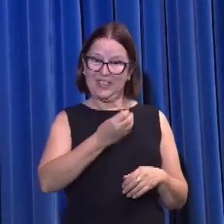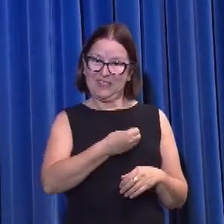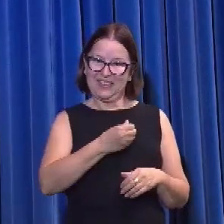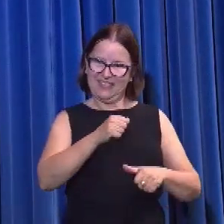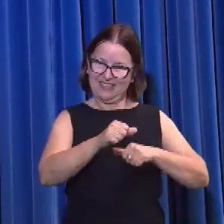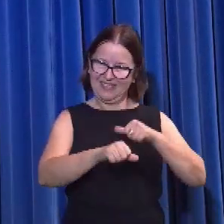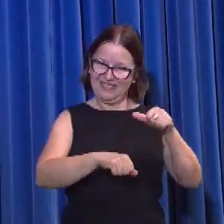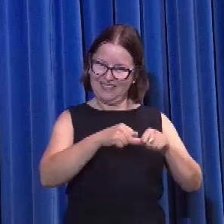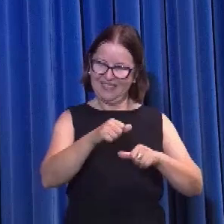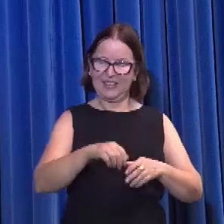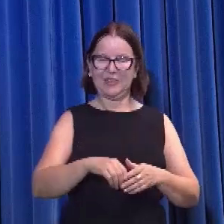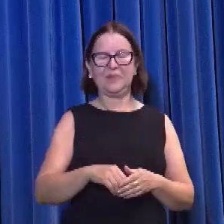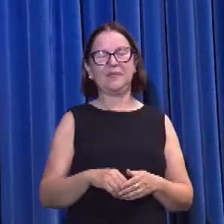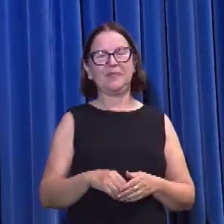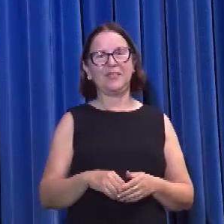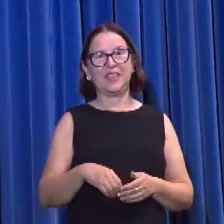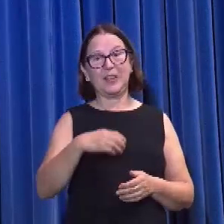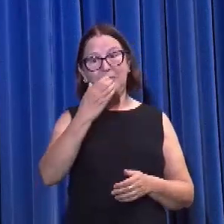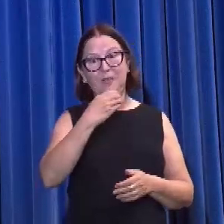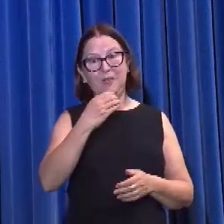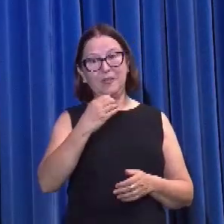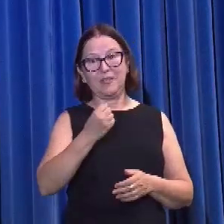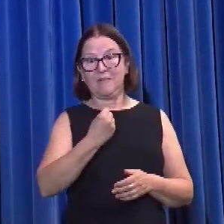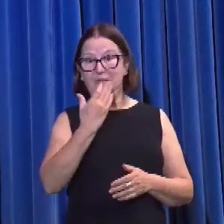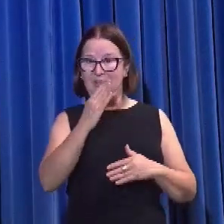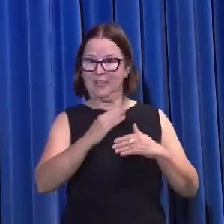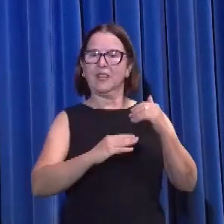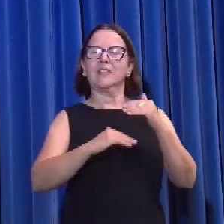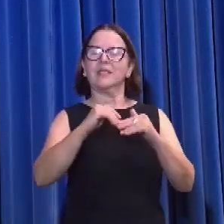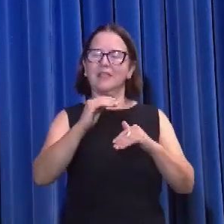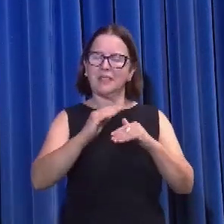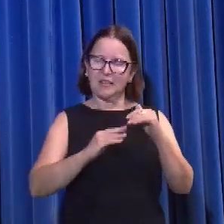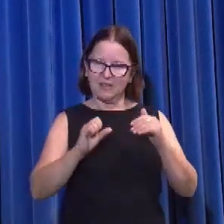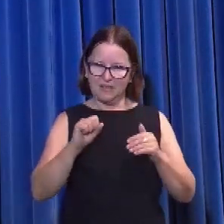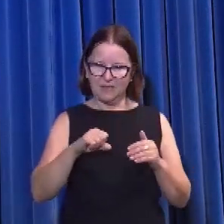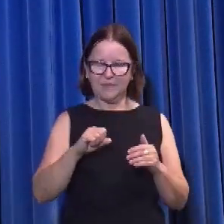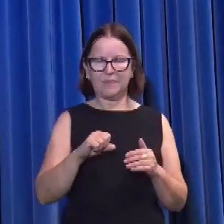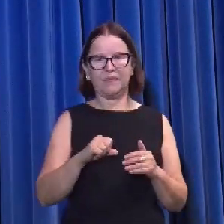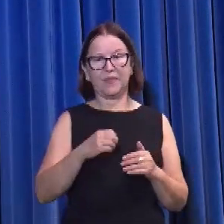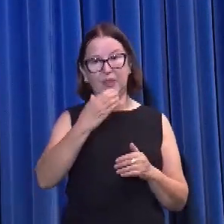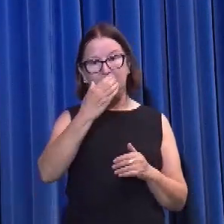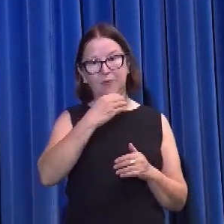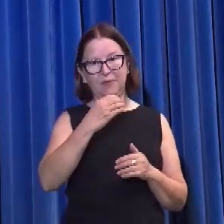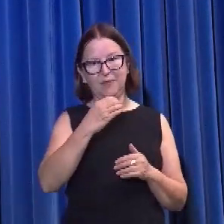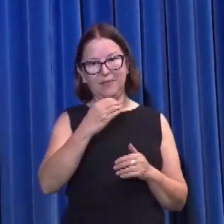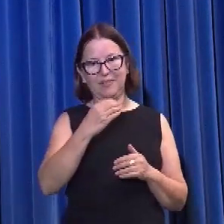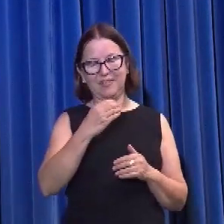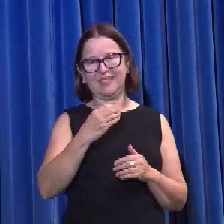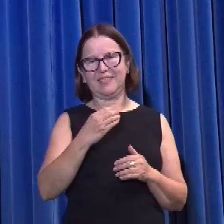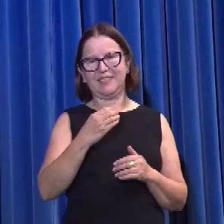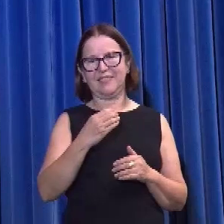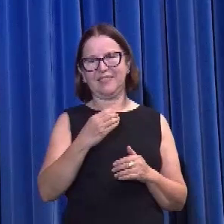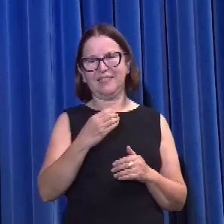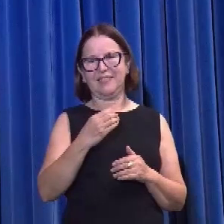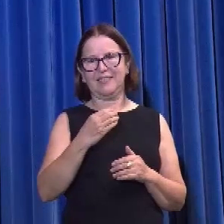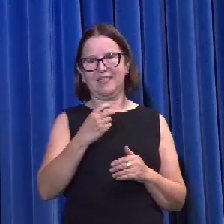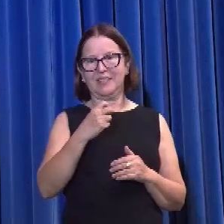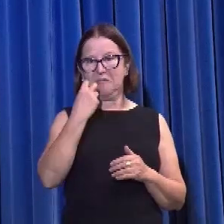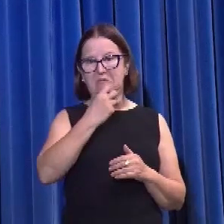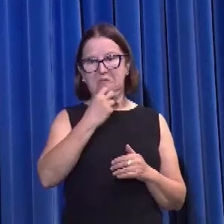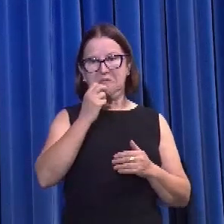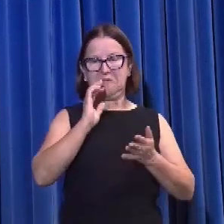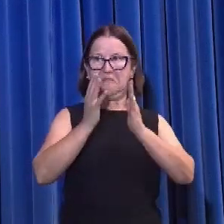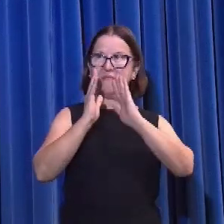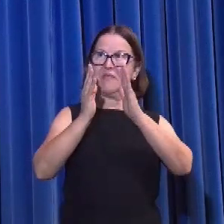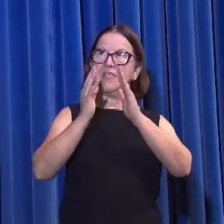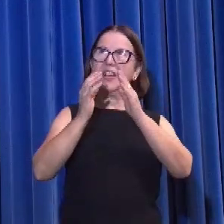frutos de boas obras, fruto dos lábios que confessam seu